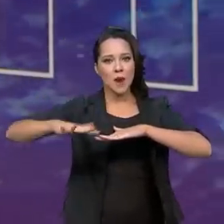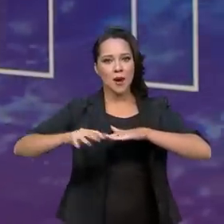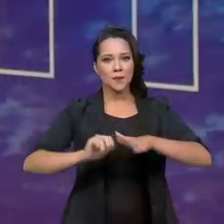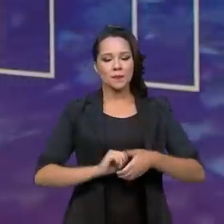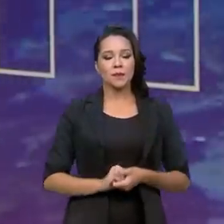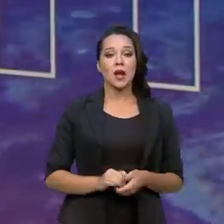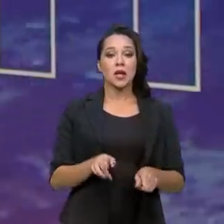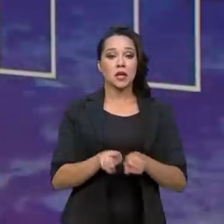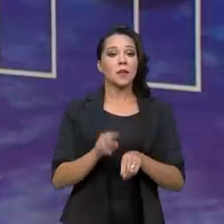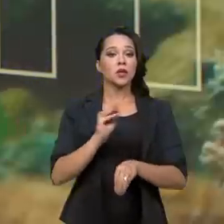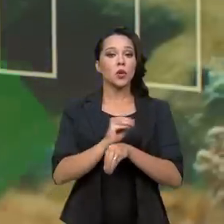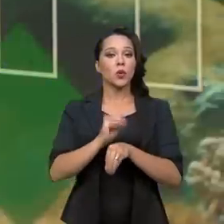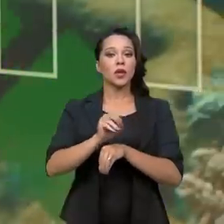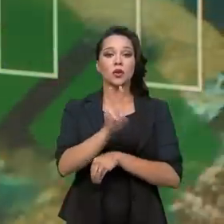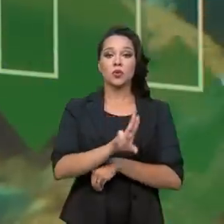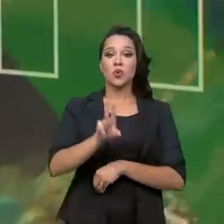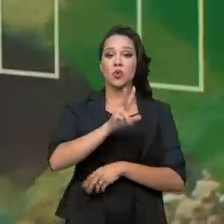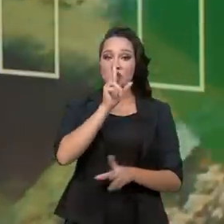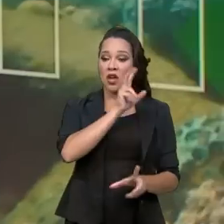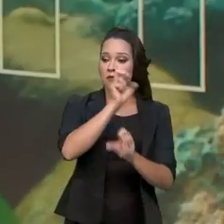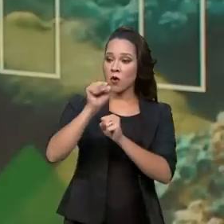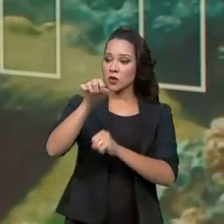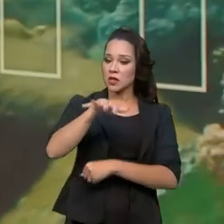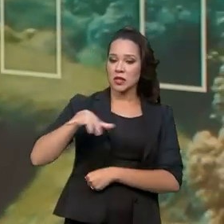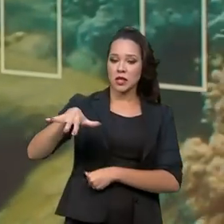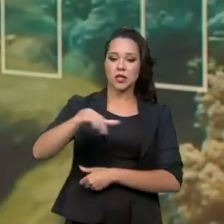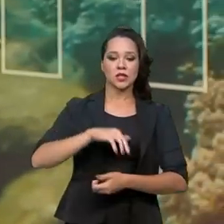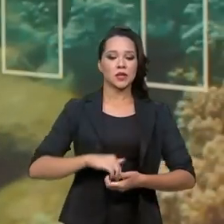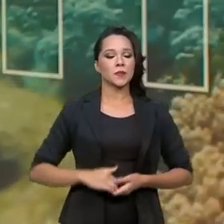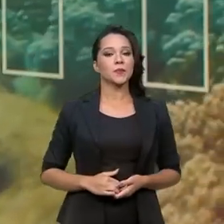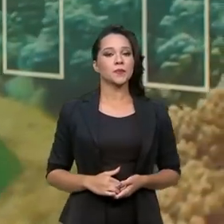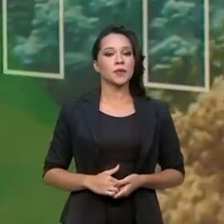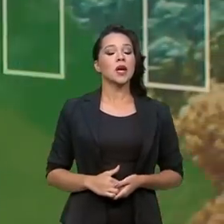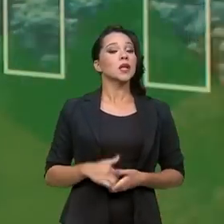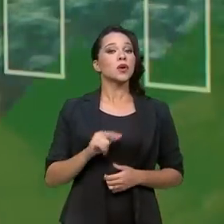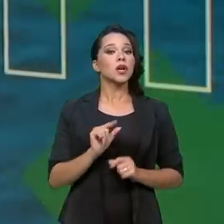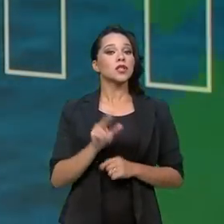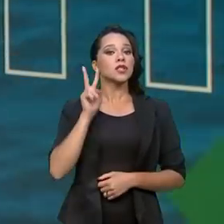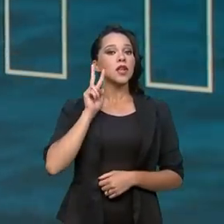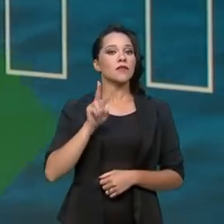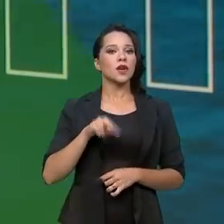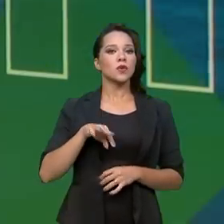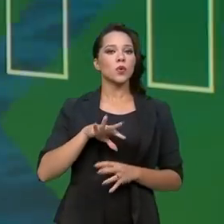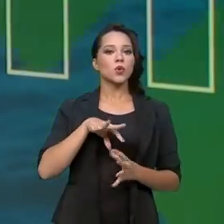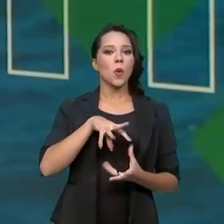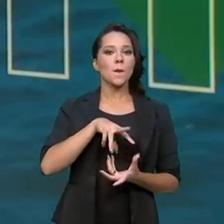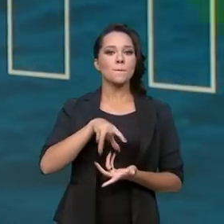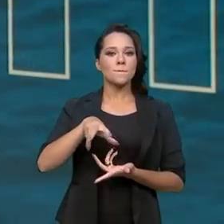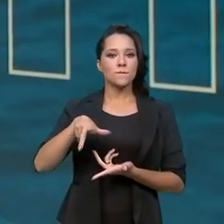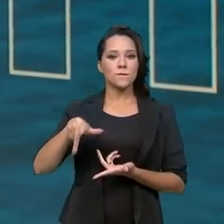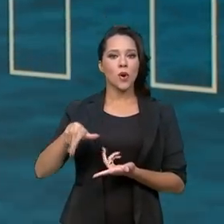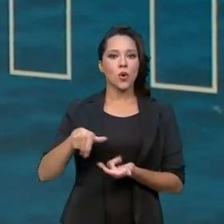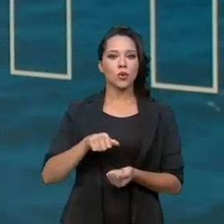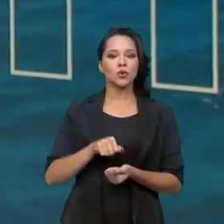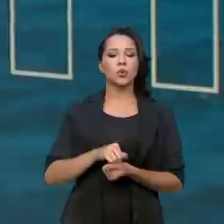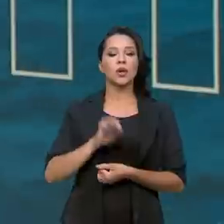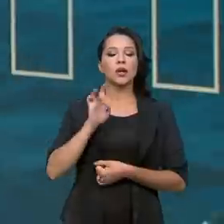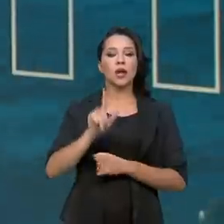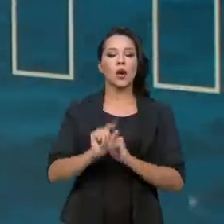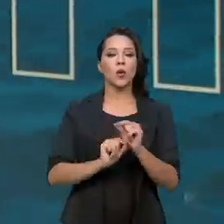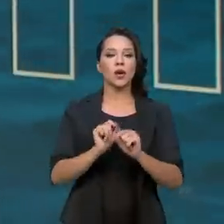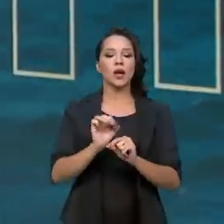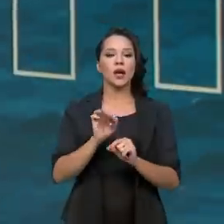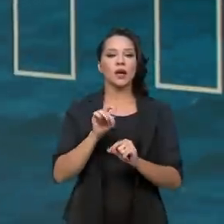tem a tutela do uso da força nessa região. Então, o que nós estamos vendo no mundo, né, é uma tendência